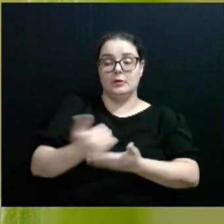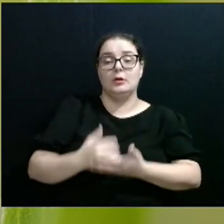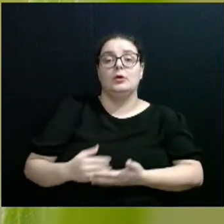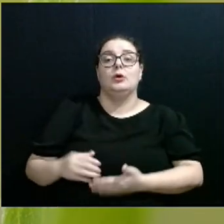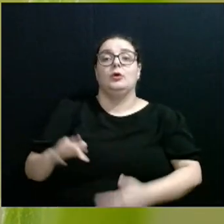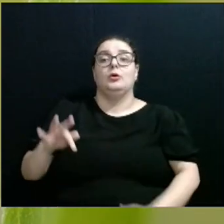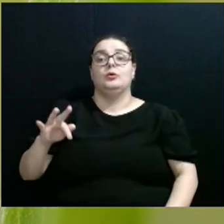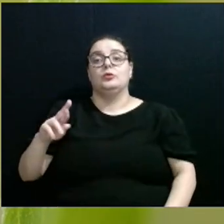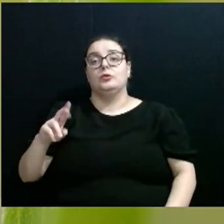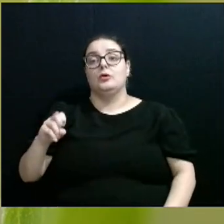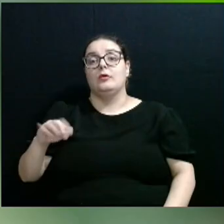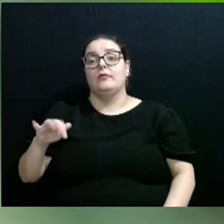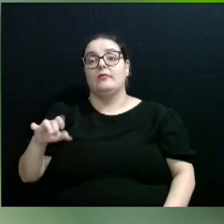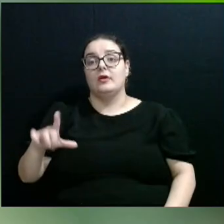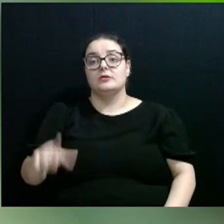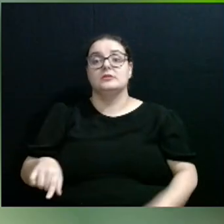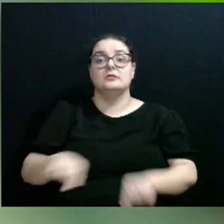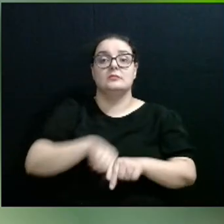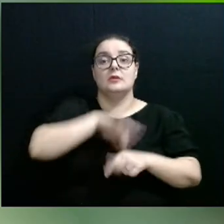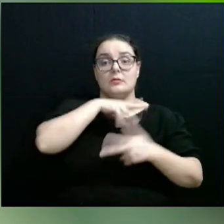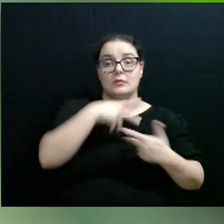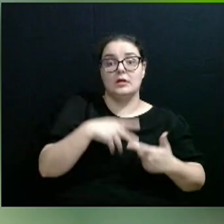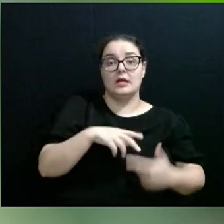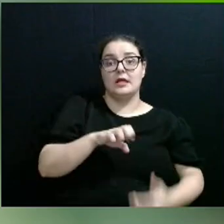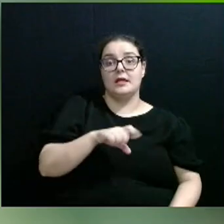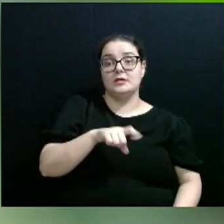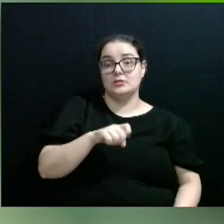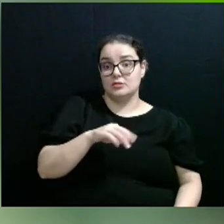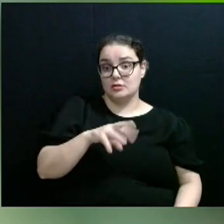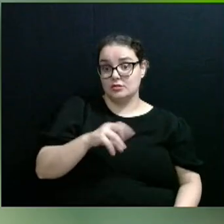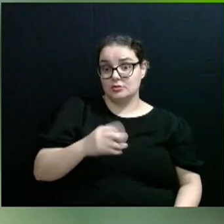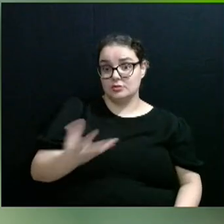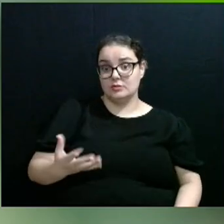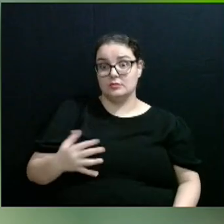de estimação exóticos. Globalmente, as